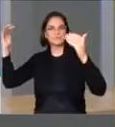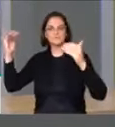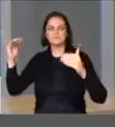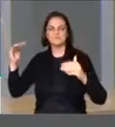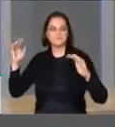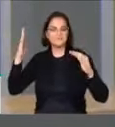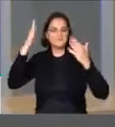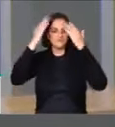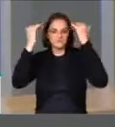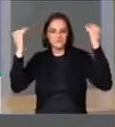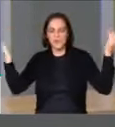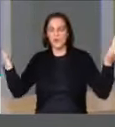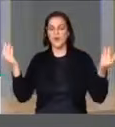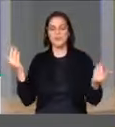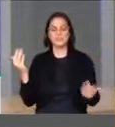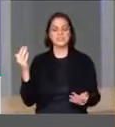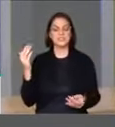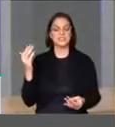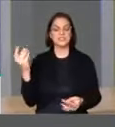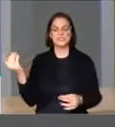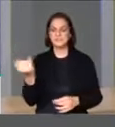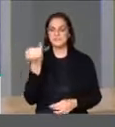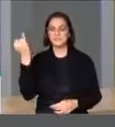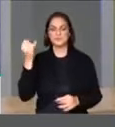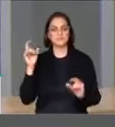escolhidas para